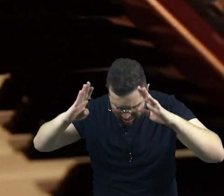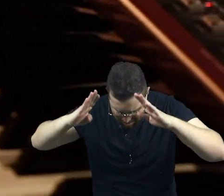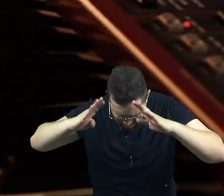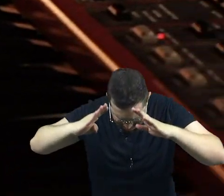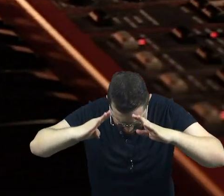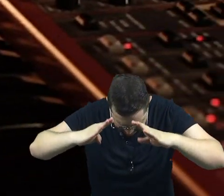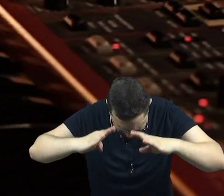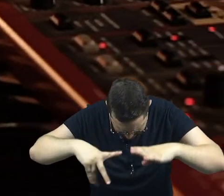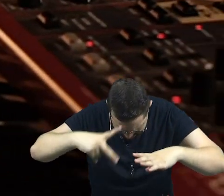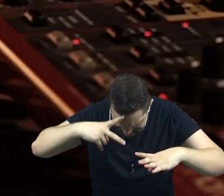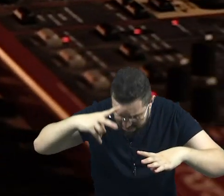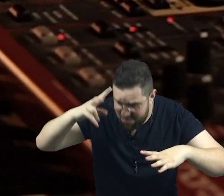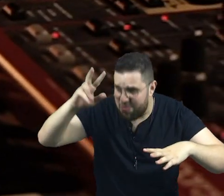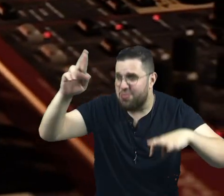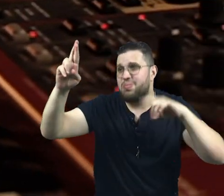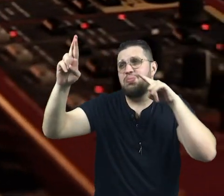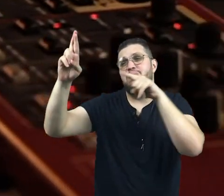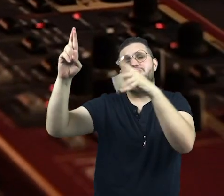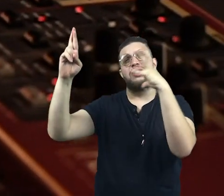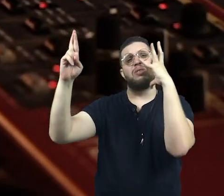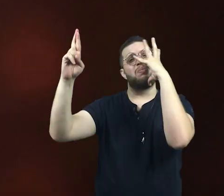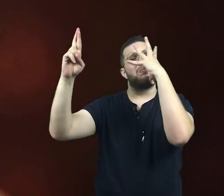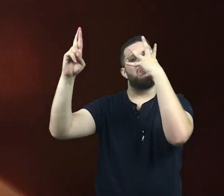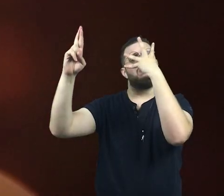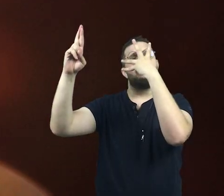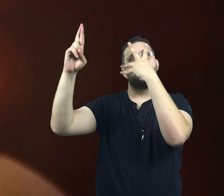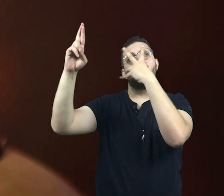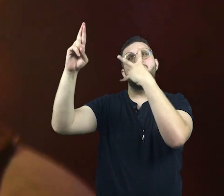derramar, dizer que és